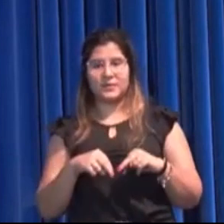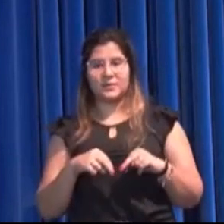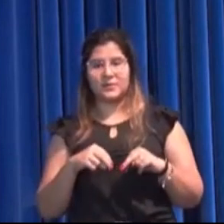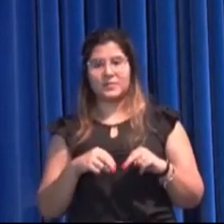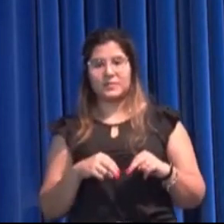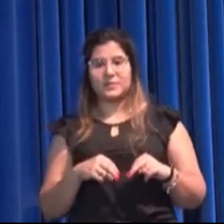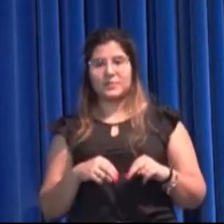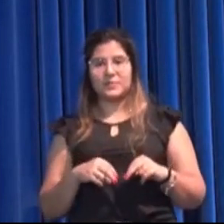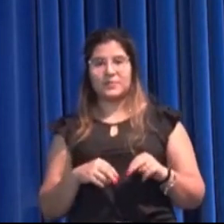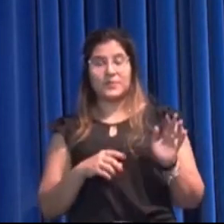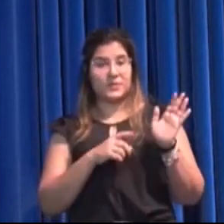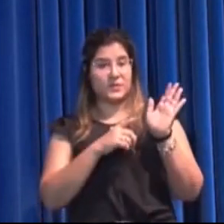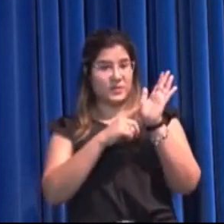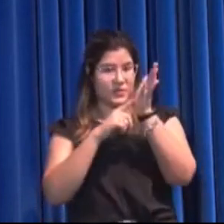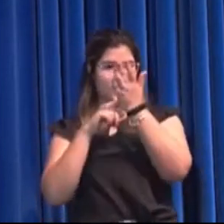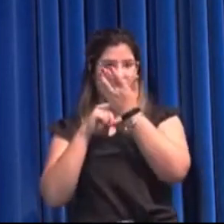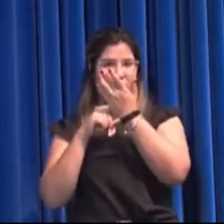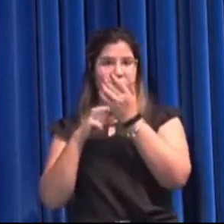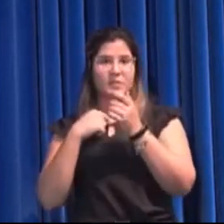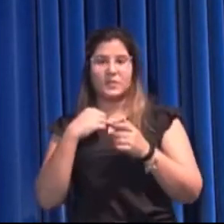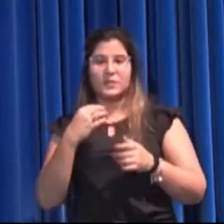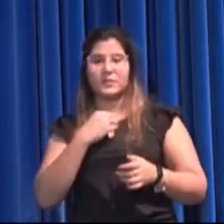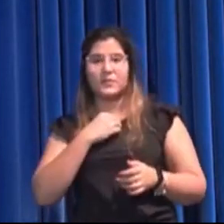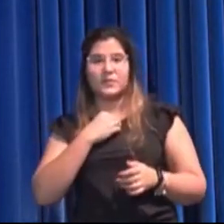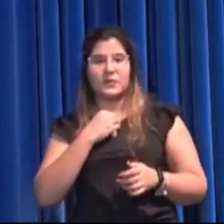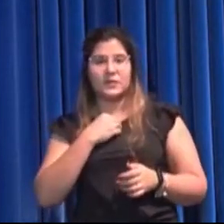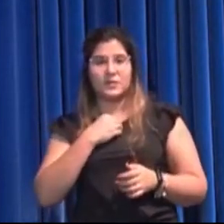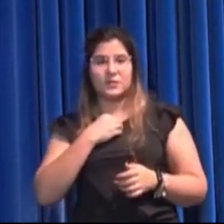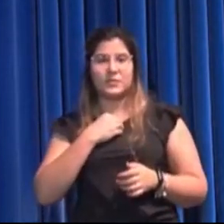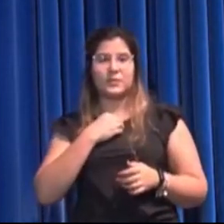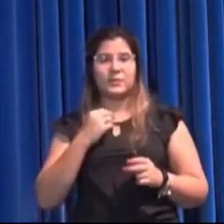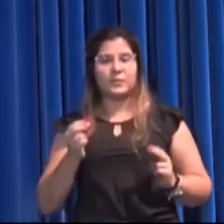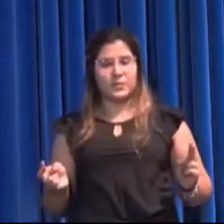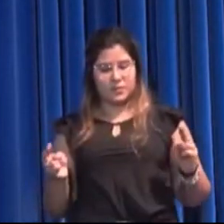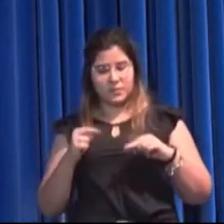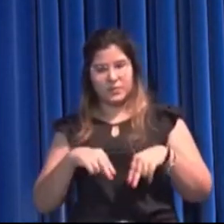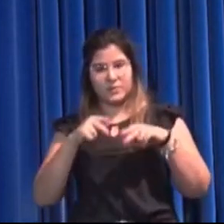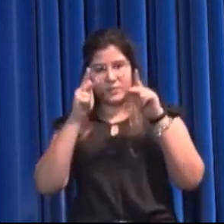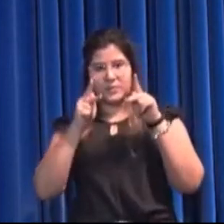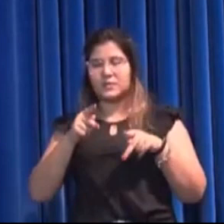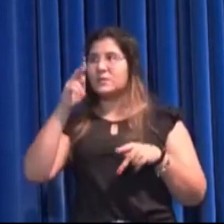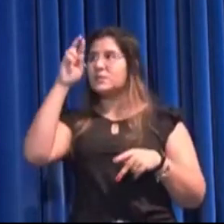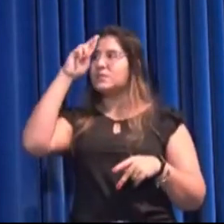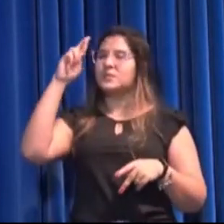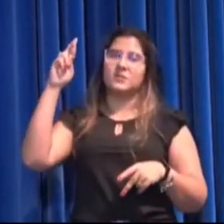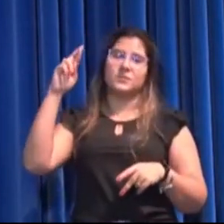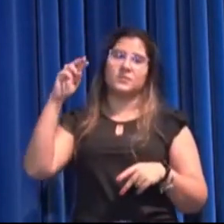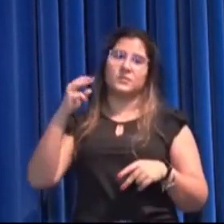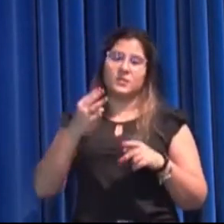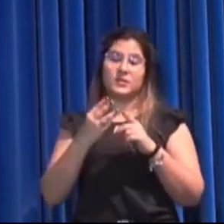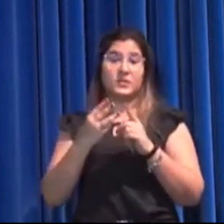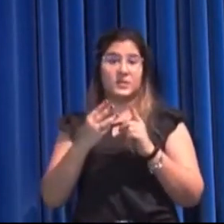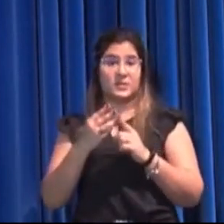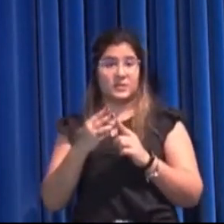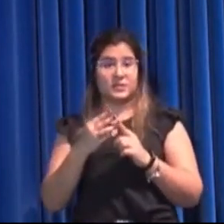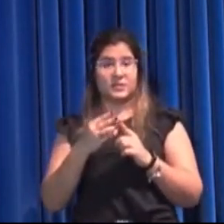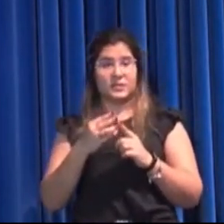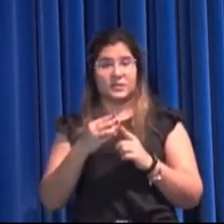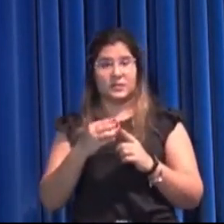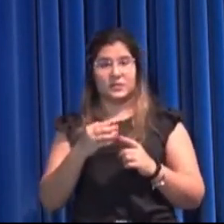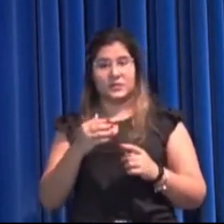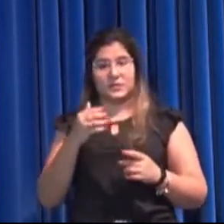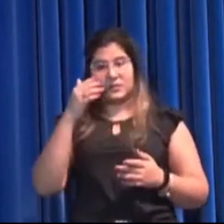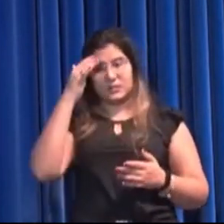que eu sou um pecador, carente, necessitado. E me humilho diante dEle. E a terceira, se converter,